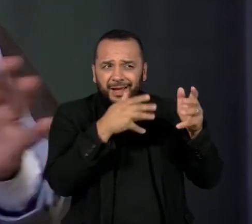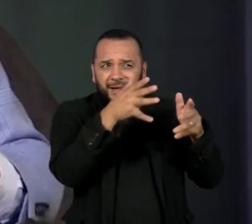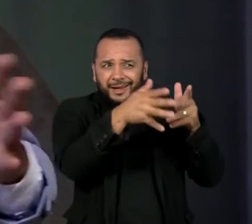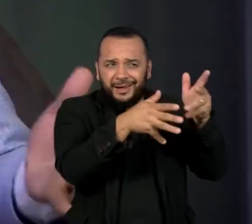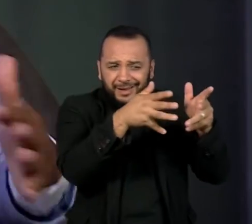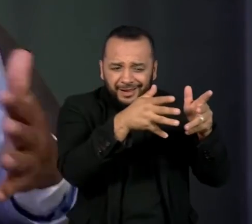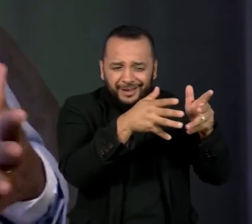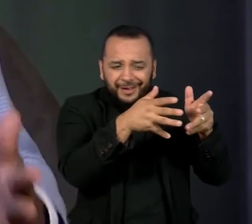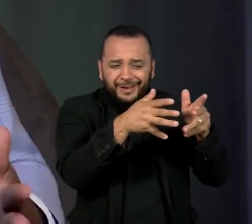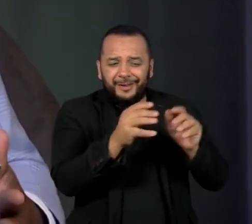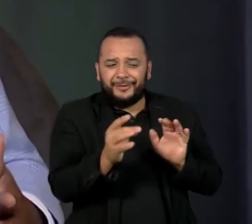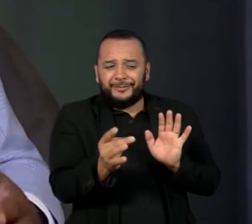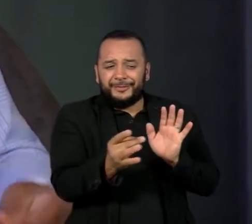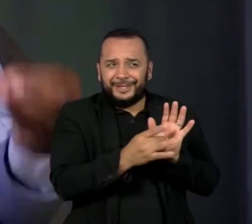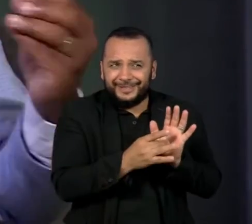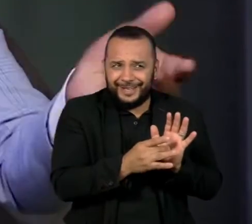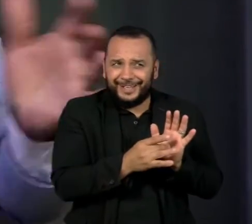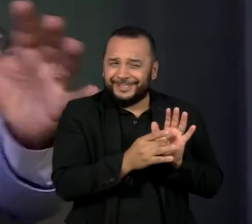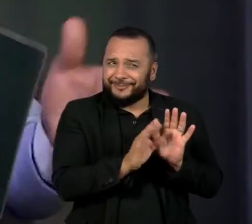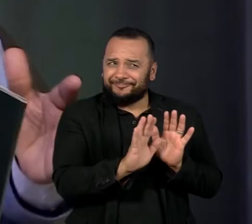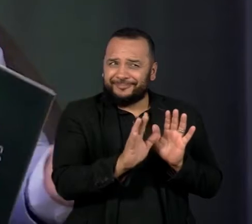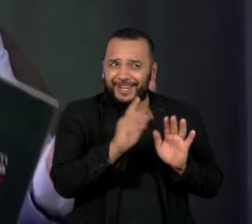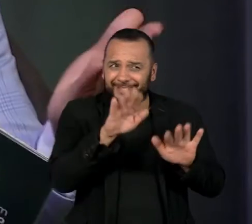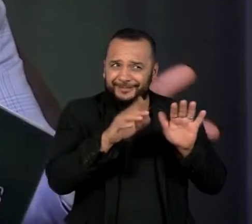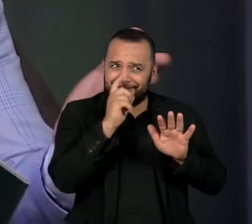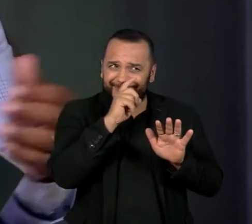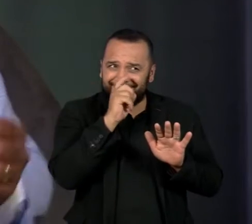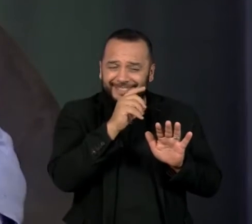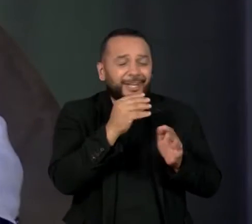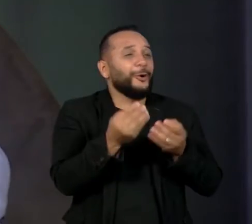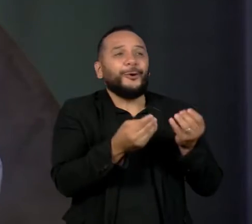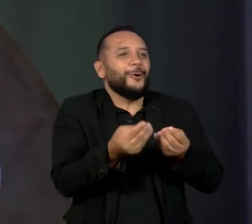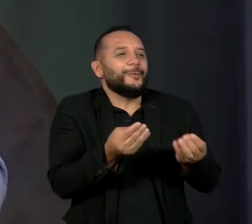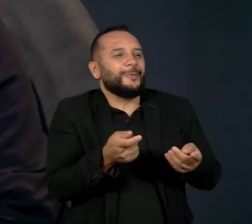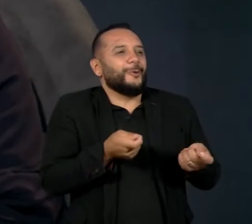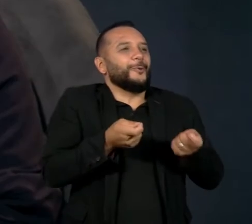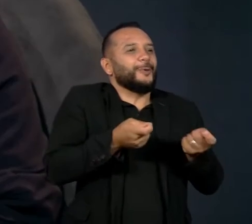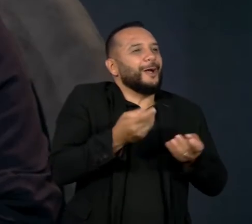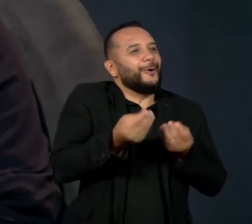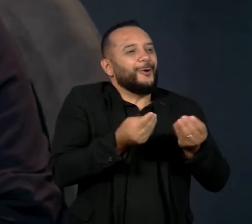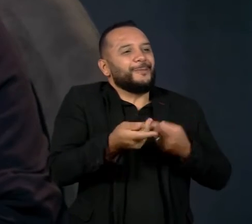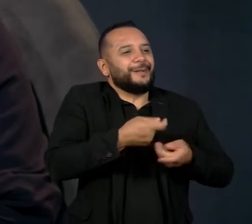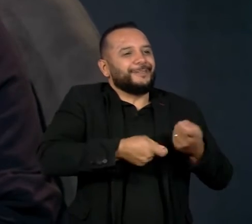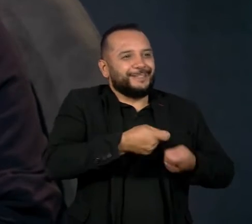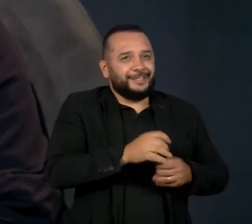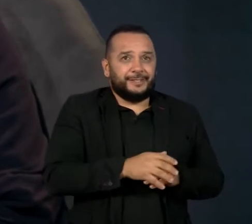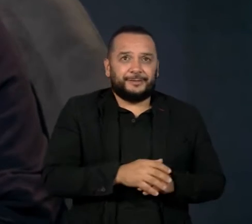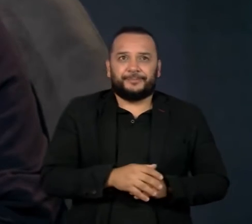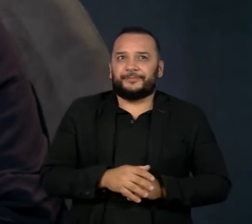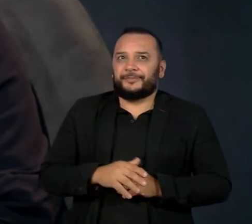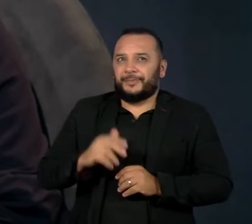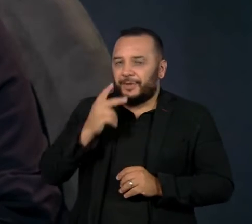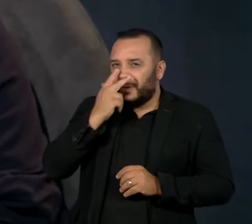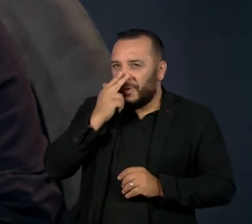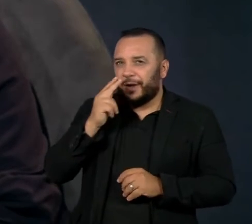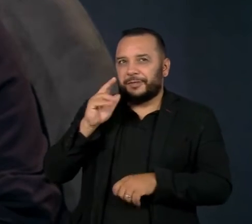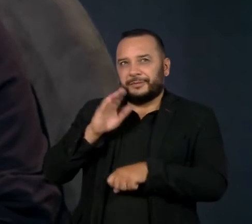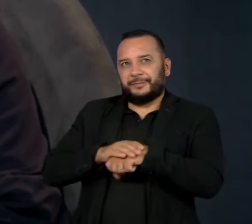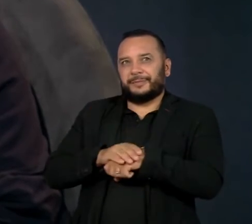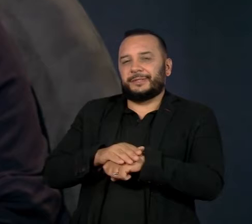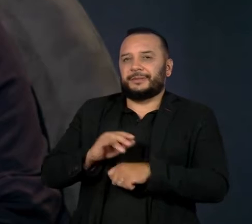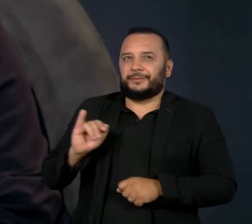nem sempre se encontram. Como é que a gente administra isso? Eu acho que o mais importante é pensar